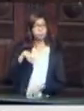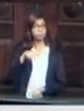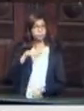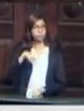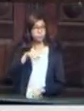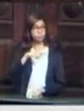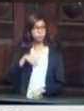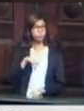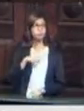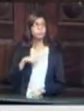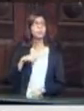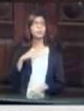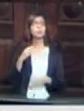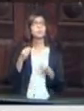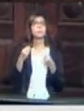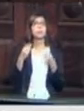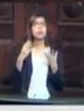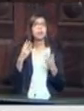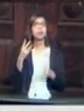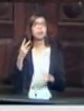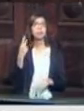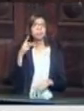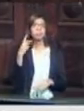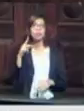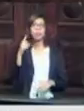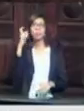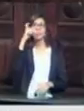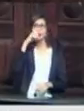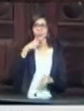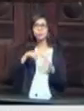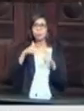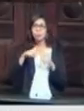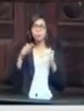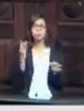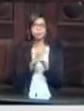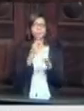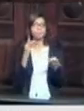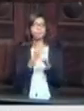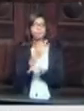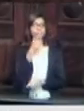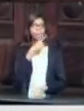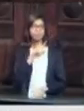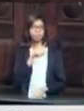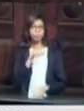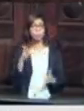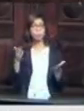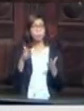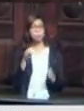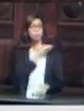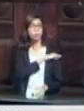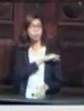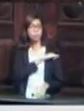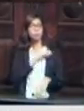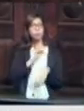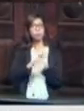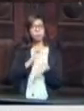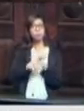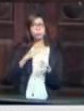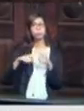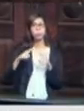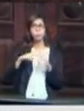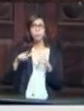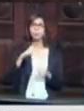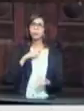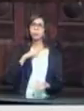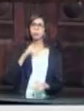se dê para a superação das dificuldades que se encontra hoje o Estado do Rio de Janeiro em relação às